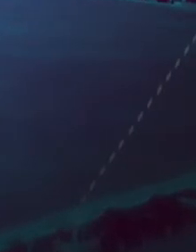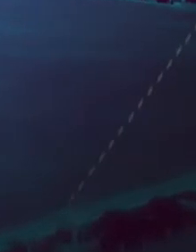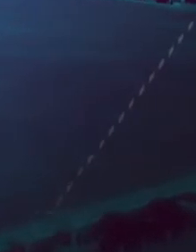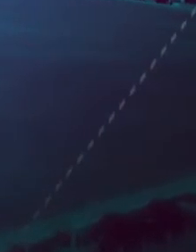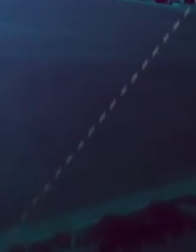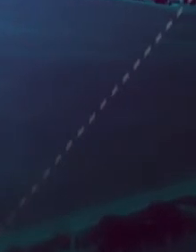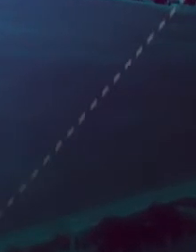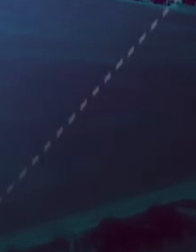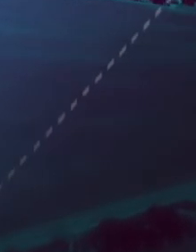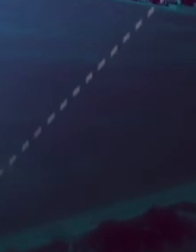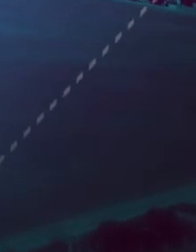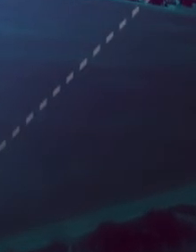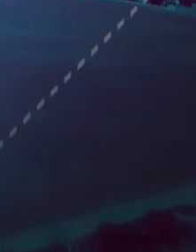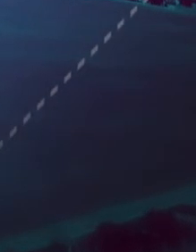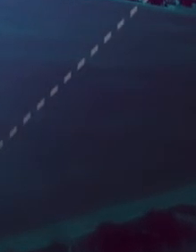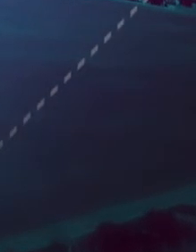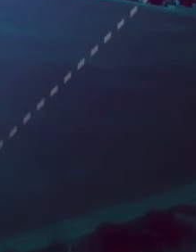1